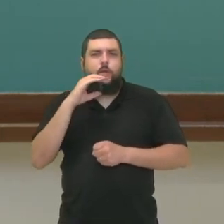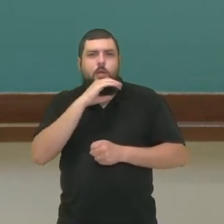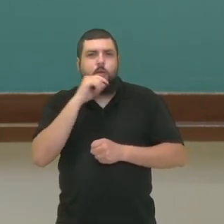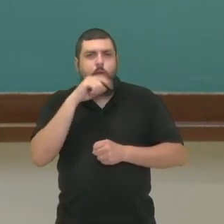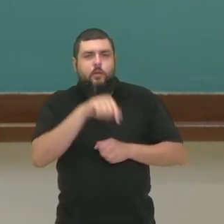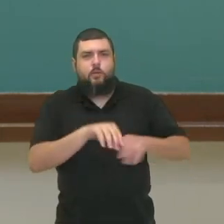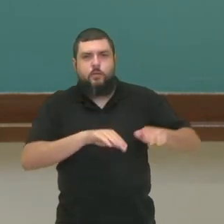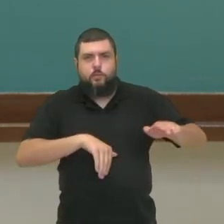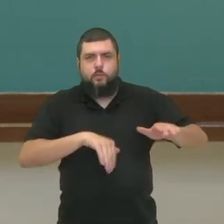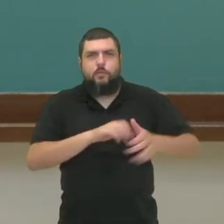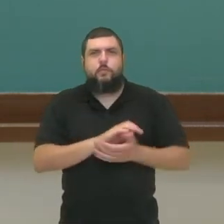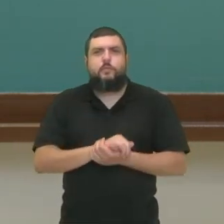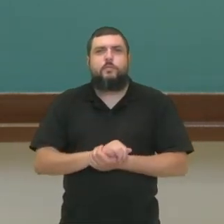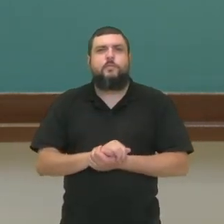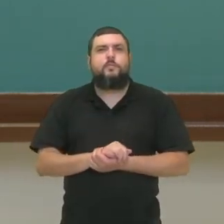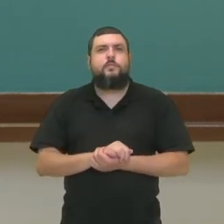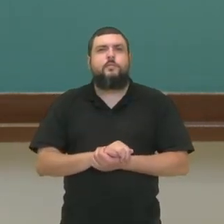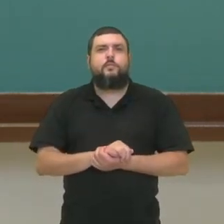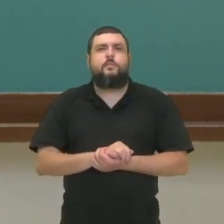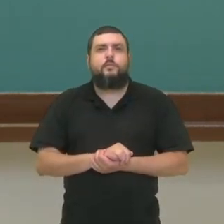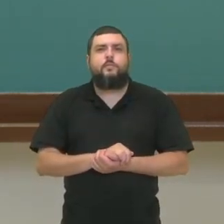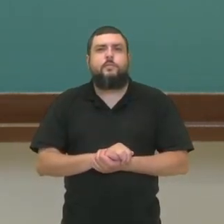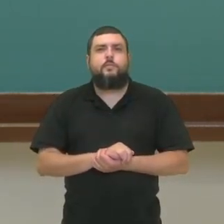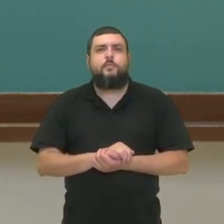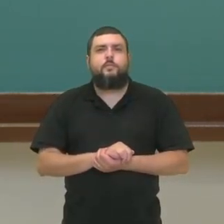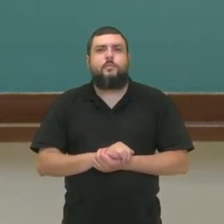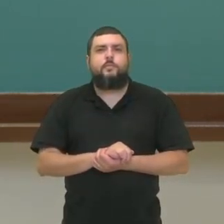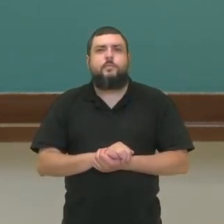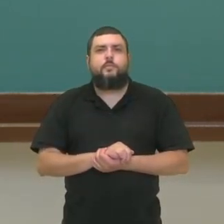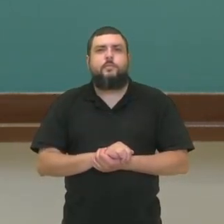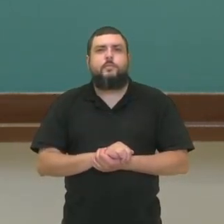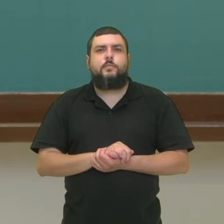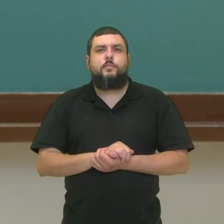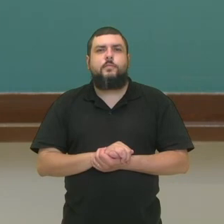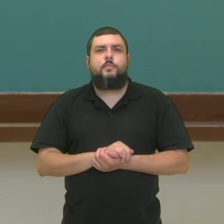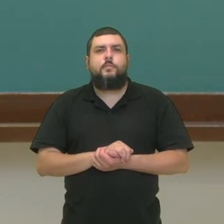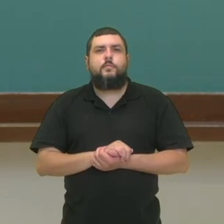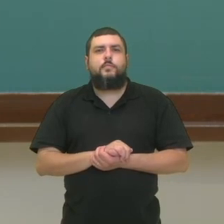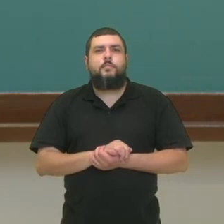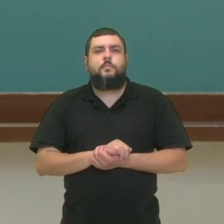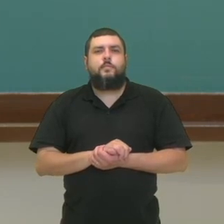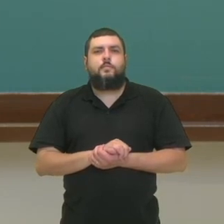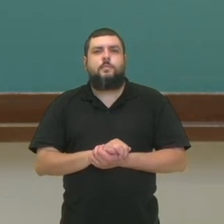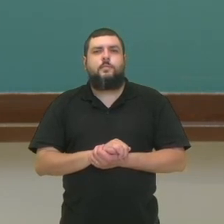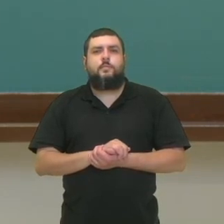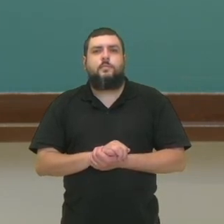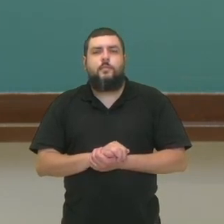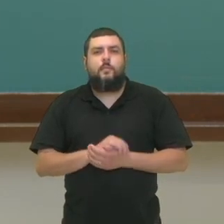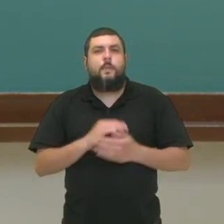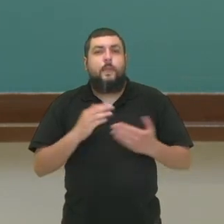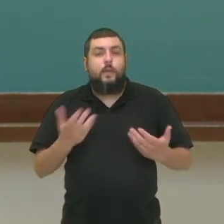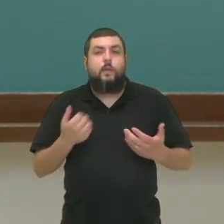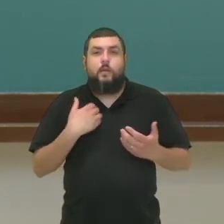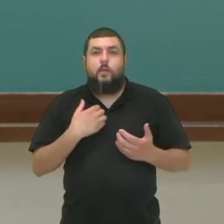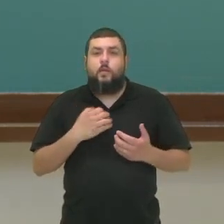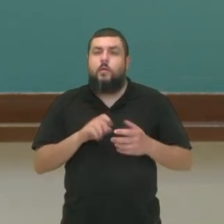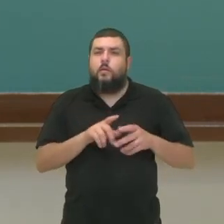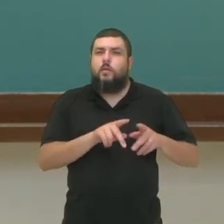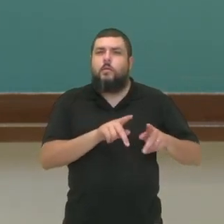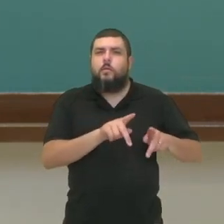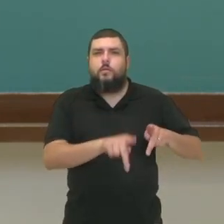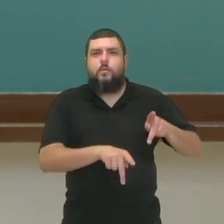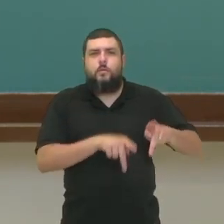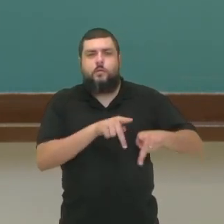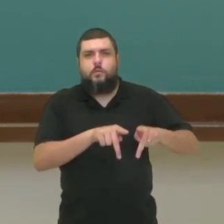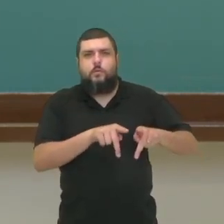sim. Olha que massa. E esse espaço de termas públicas é público, já diz o nome,